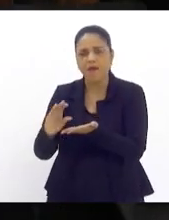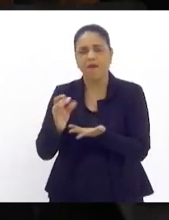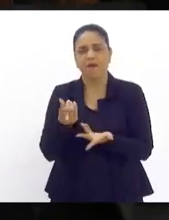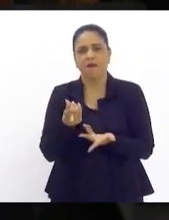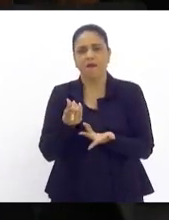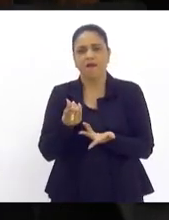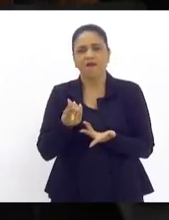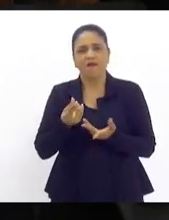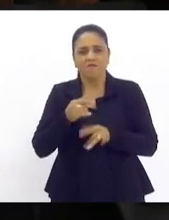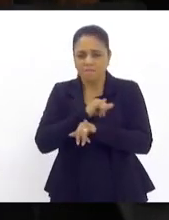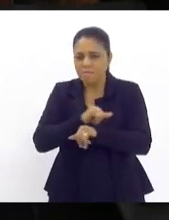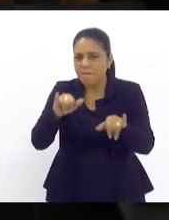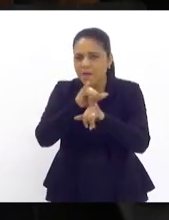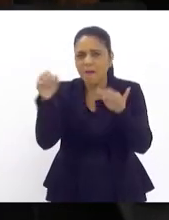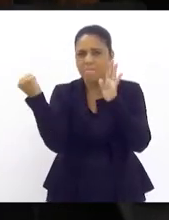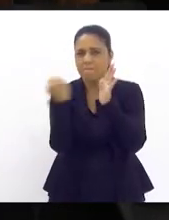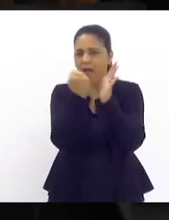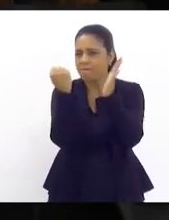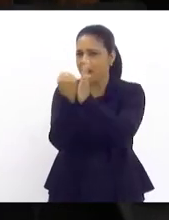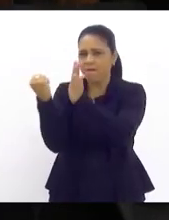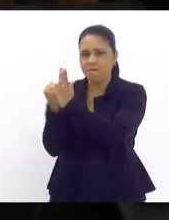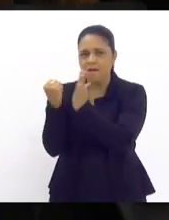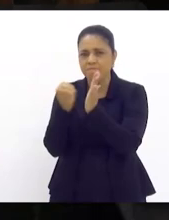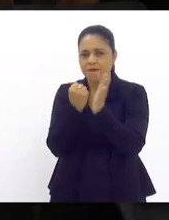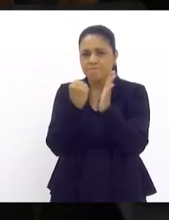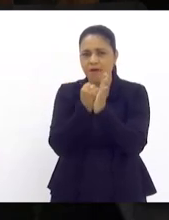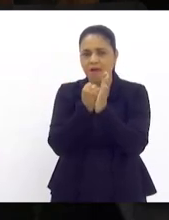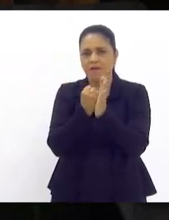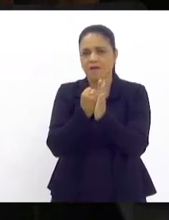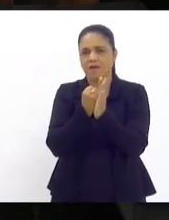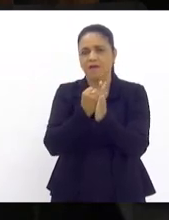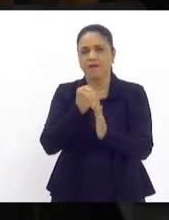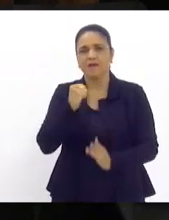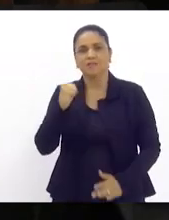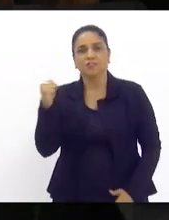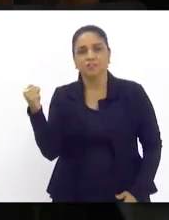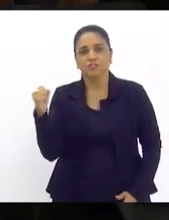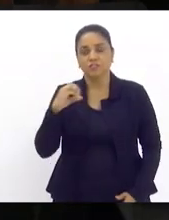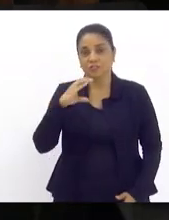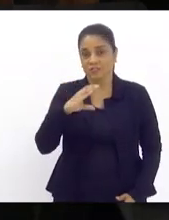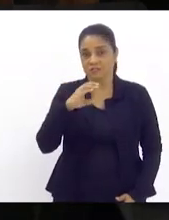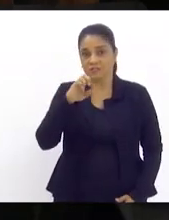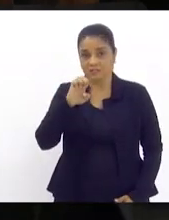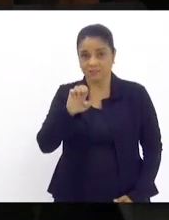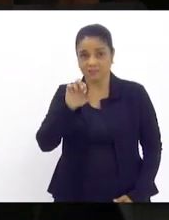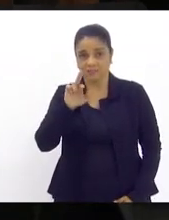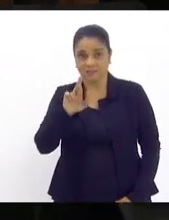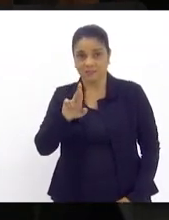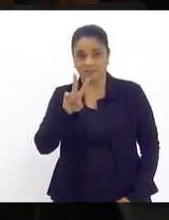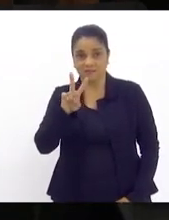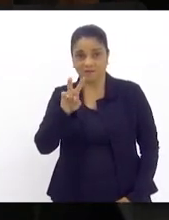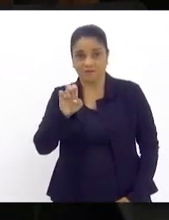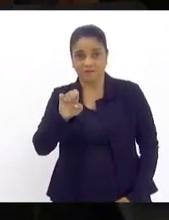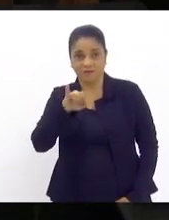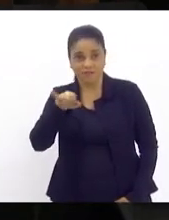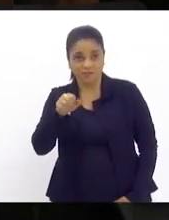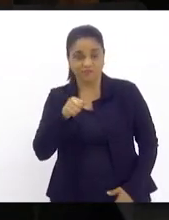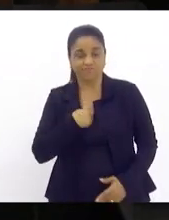suas diversas marcas de cerveja, gastasse apenas